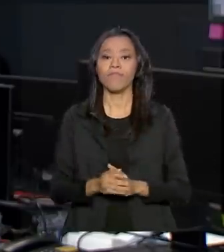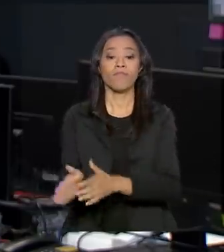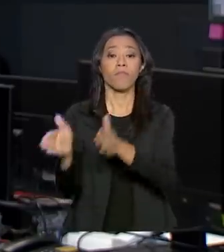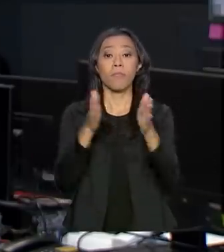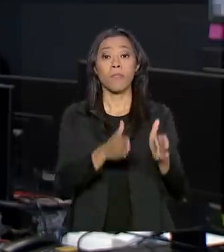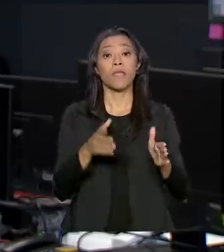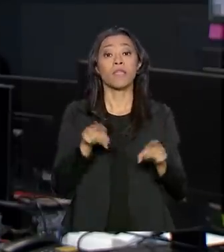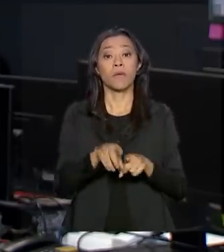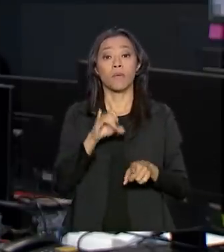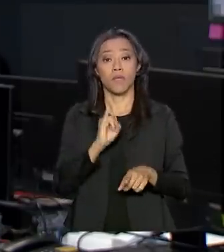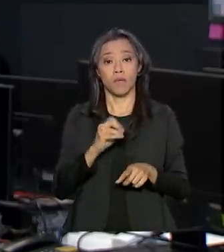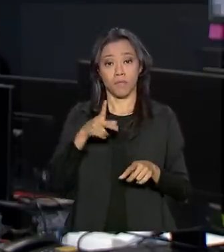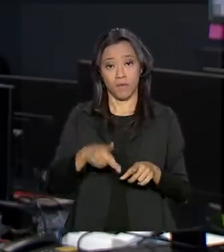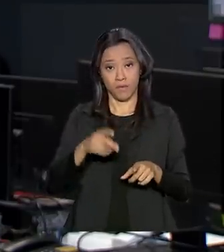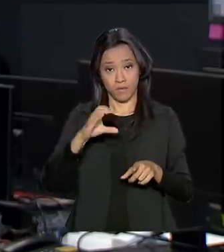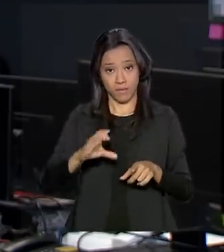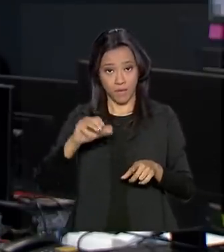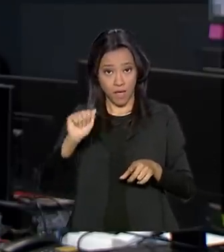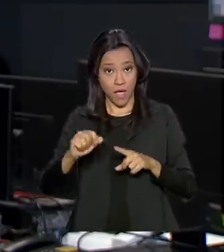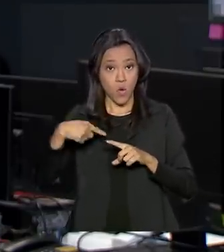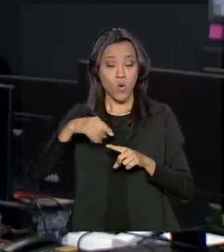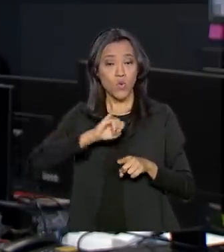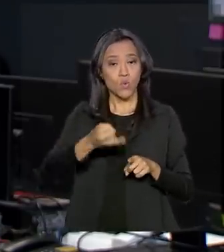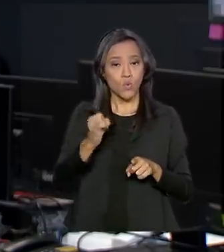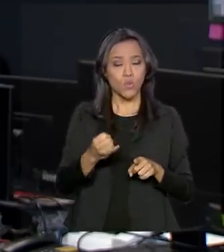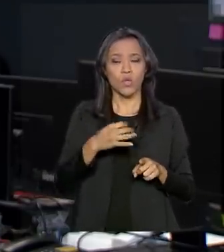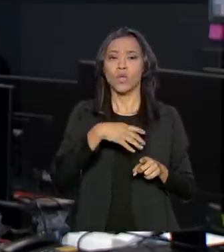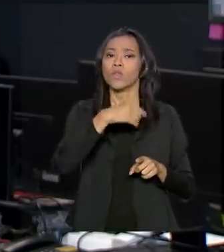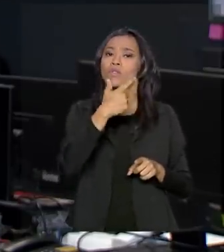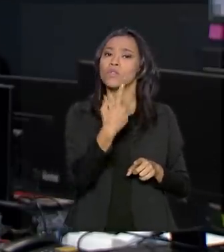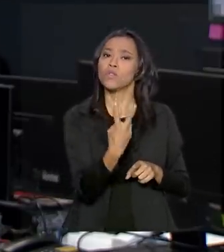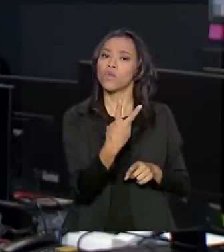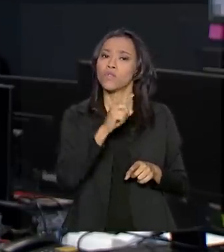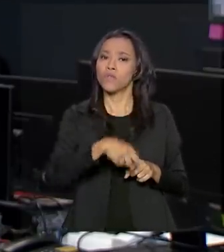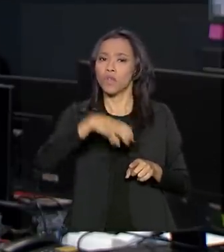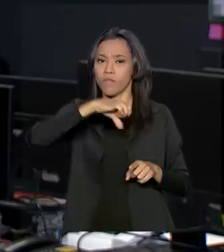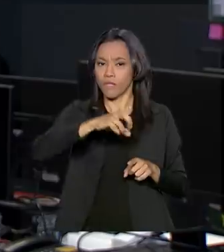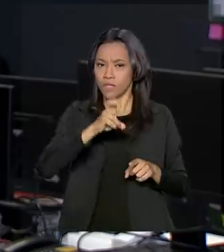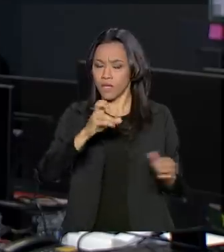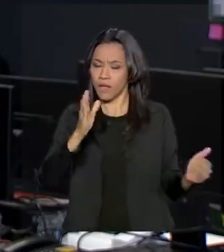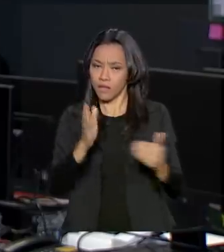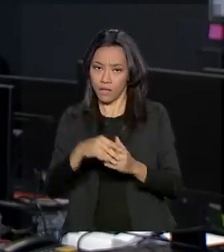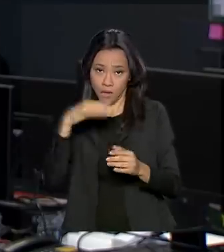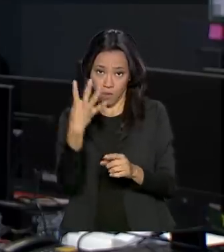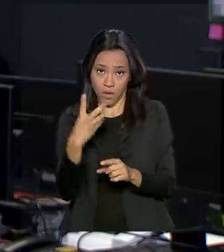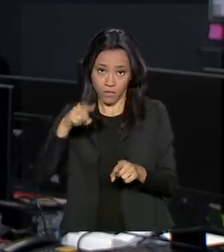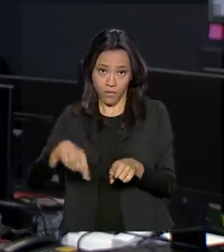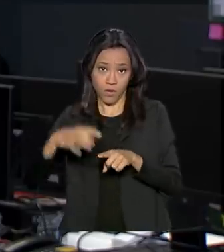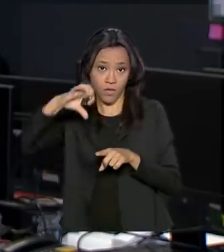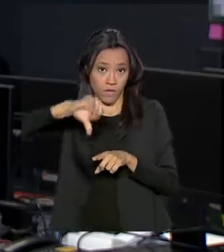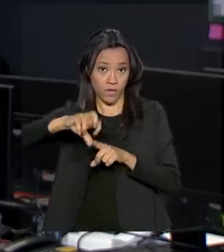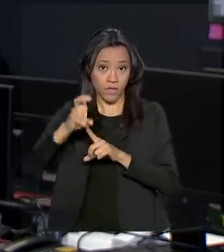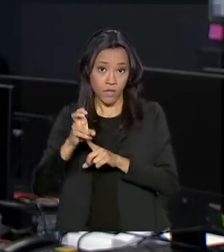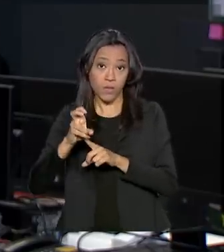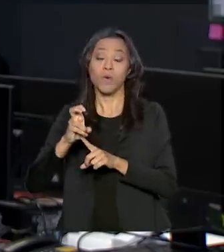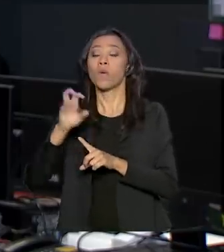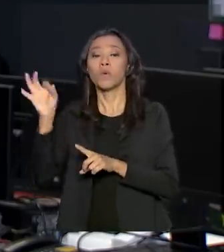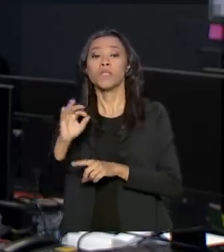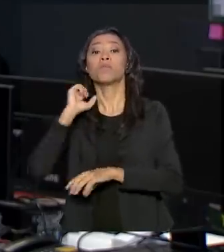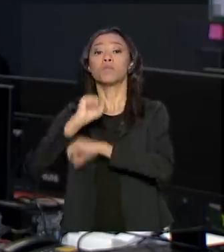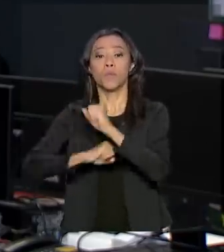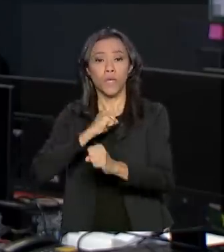o ipca nessa modalidade os juros vão de 2,95 a 4,95 por cento ao ano